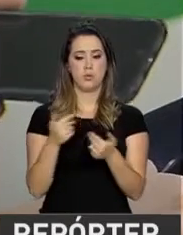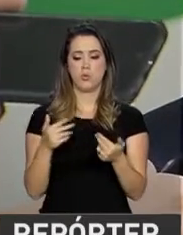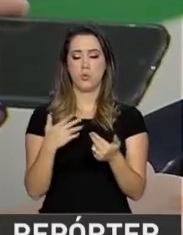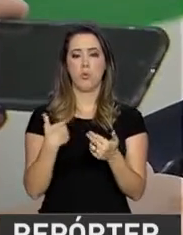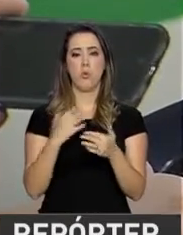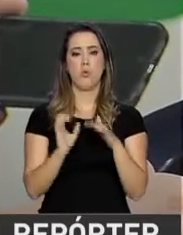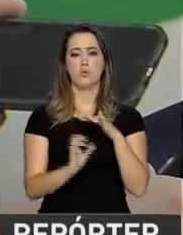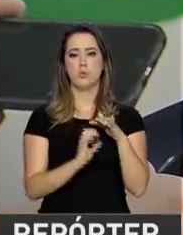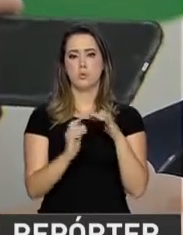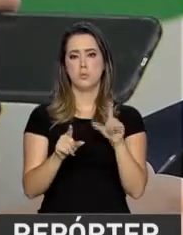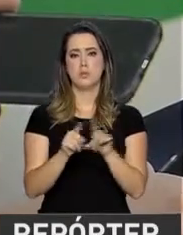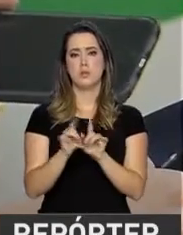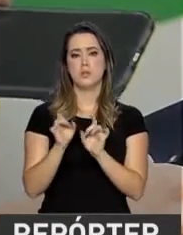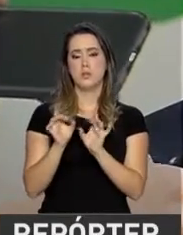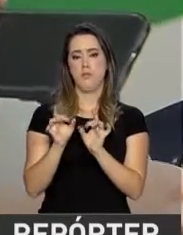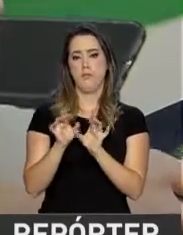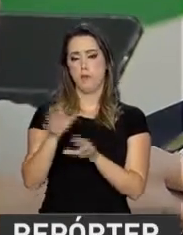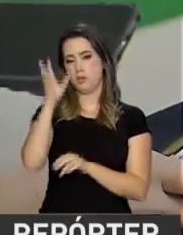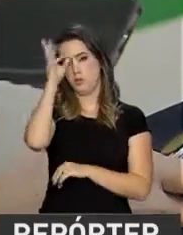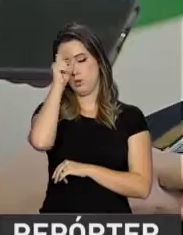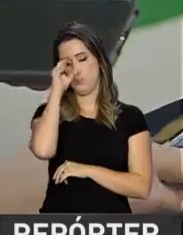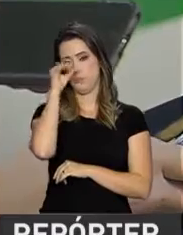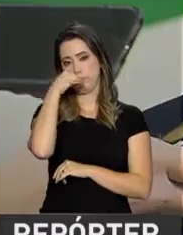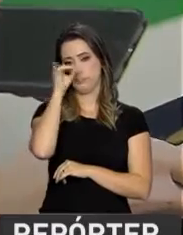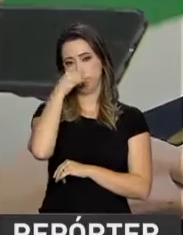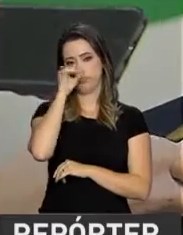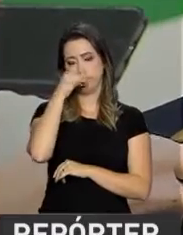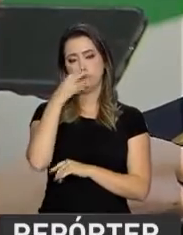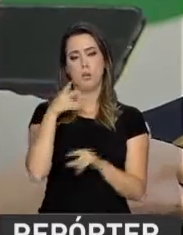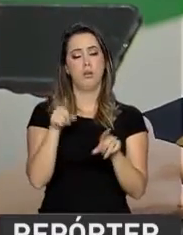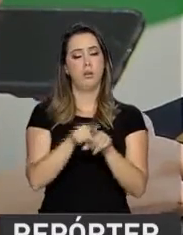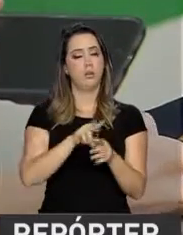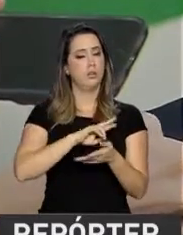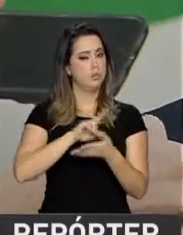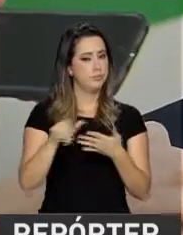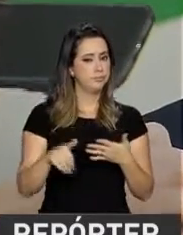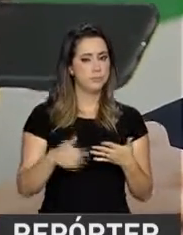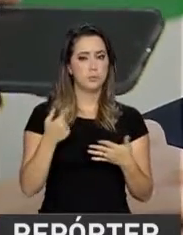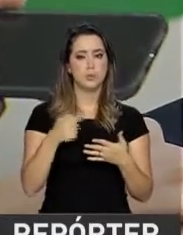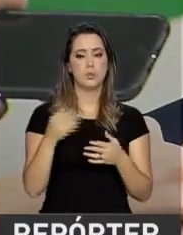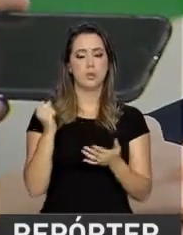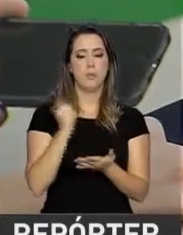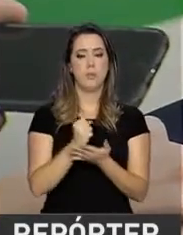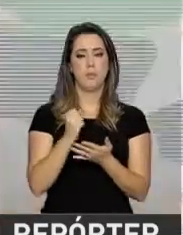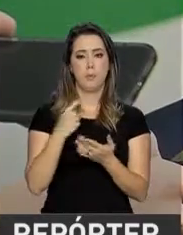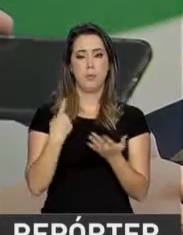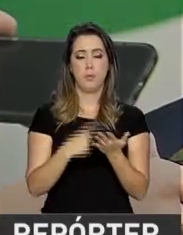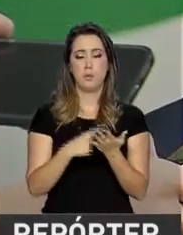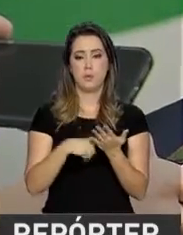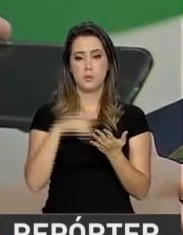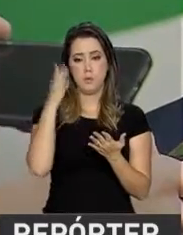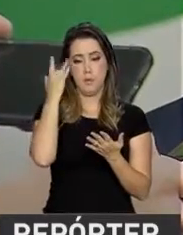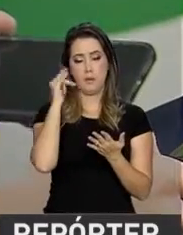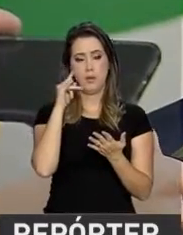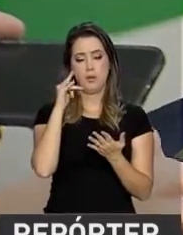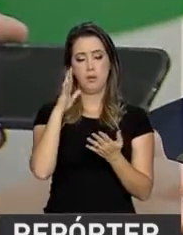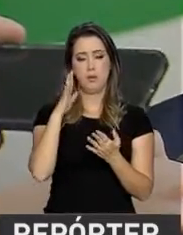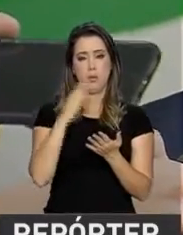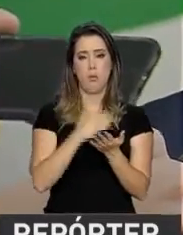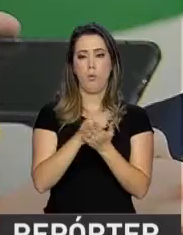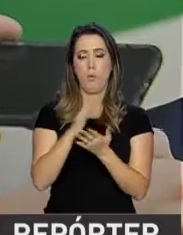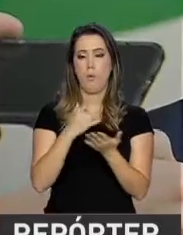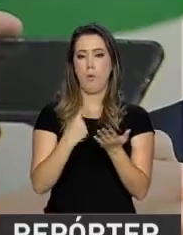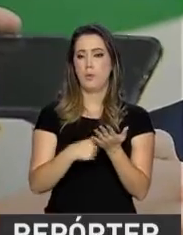suínos bovinos e aves para a china está marcada foi marcada ontem pra começo de maio estamos aí na reta final